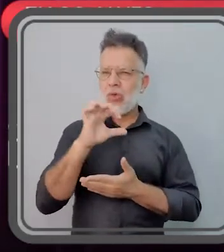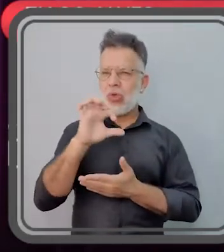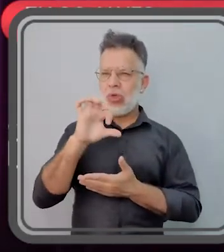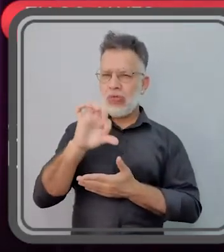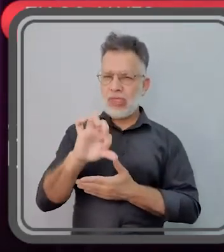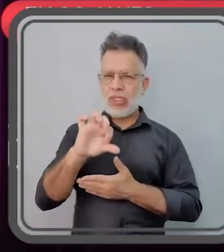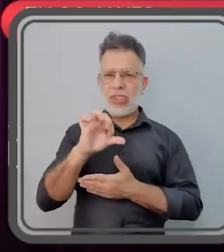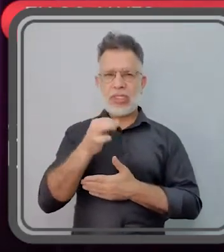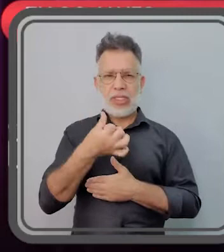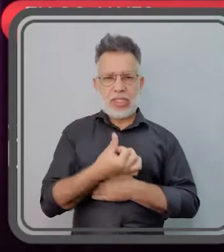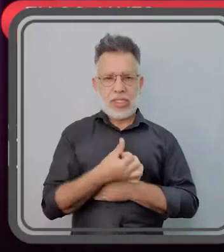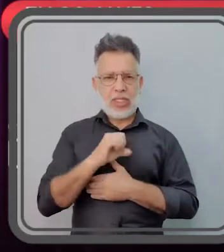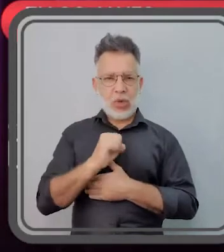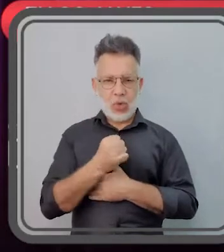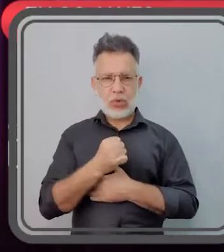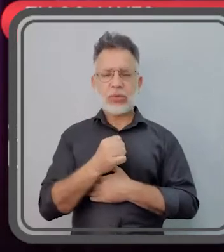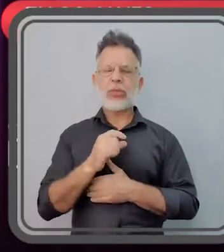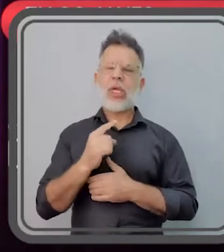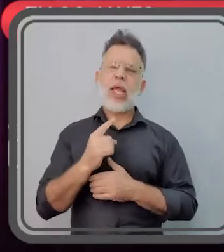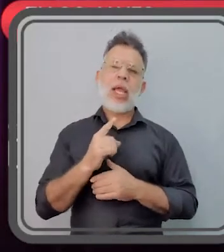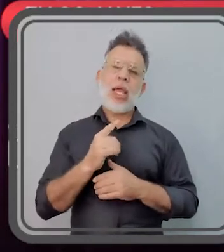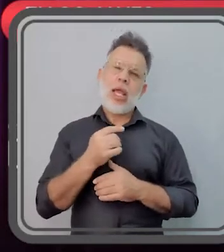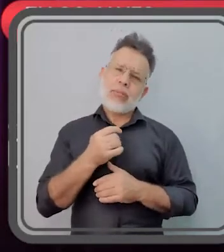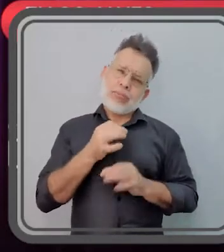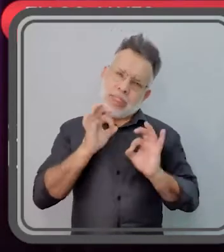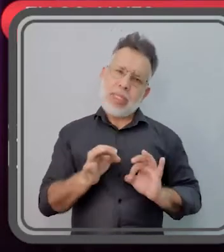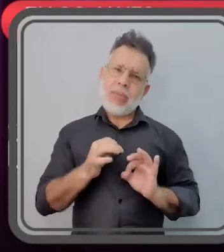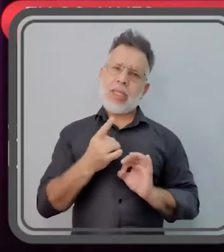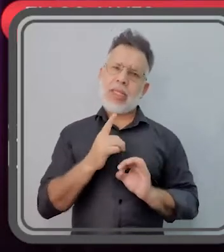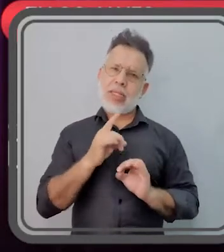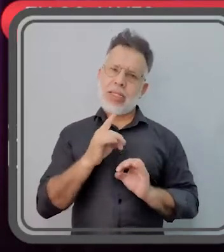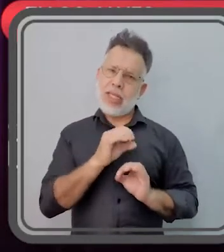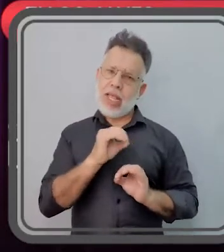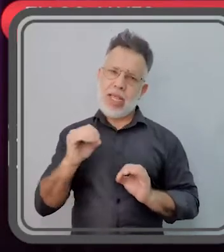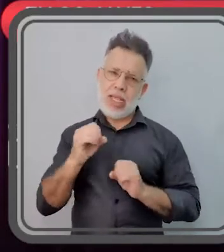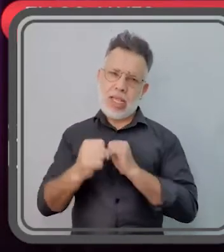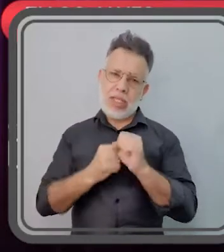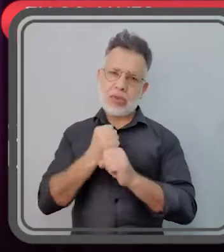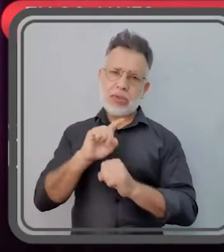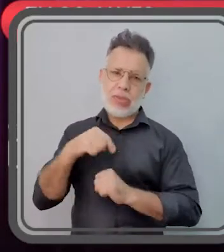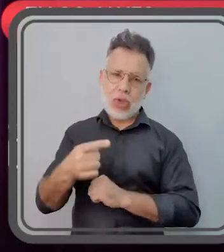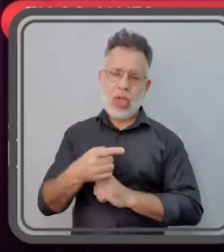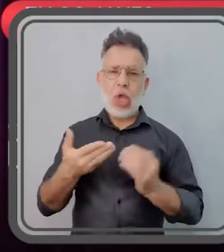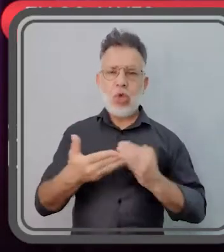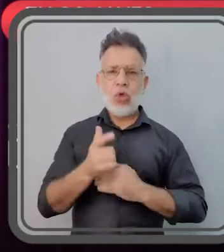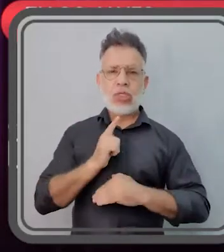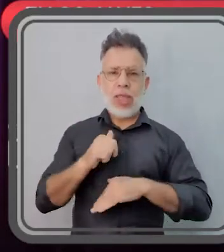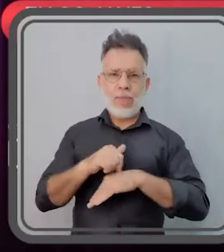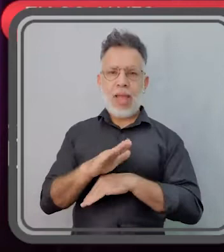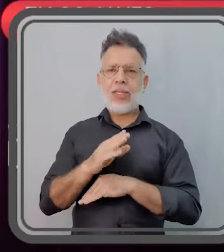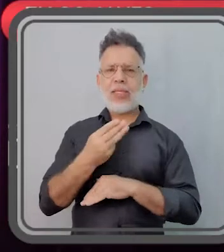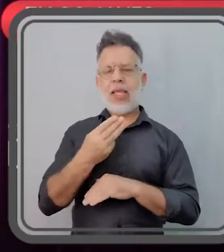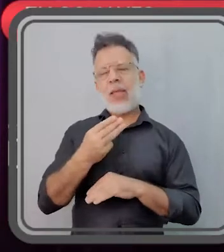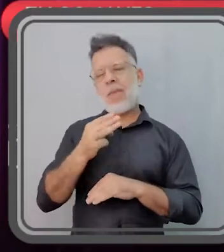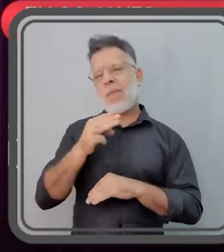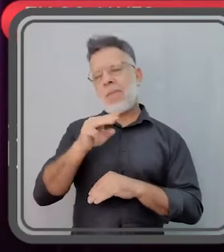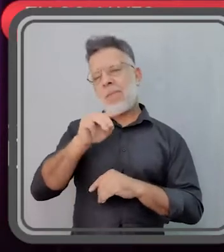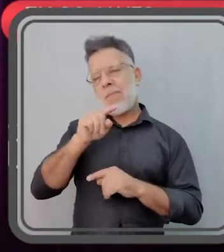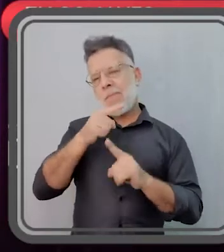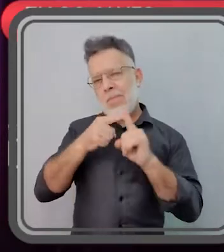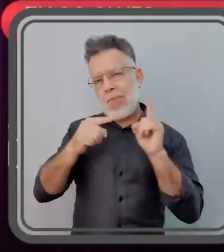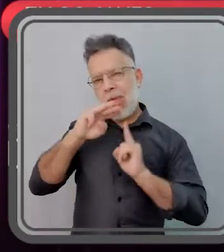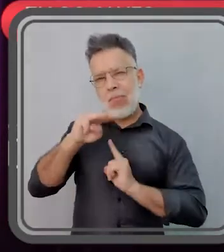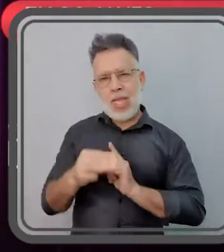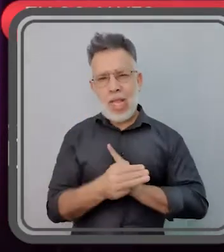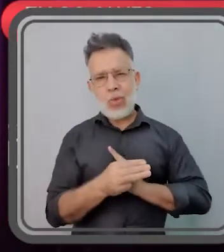1868, exatamente 100 anos depois, e hoje nós temos presença mais de 500 mil de associados em mais de